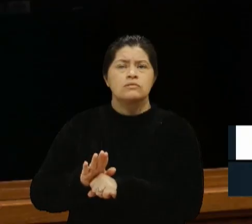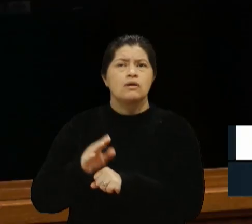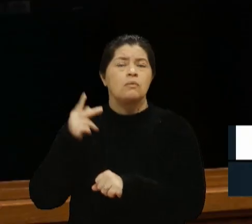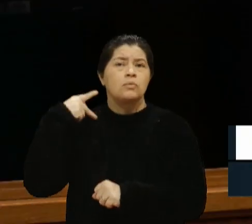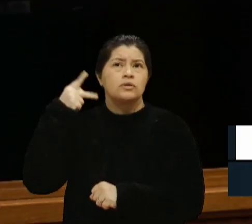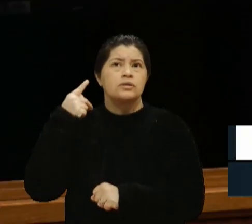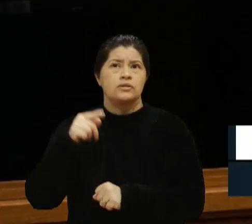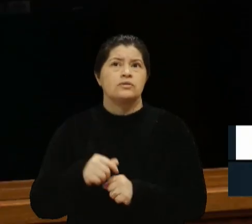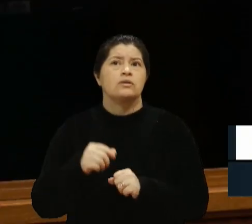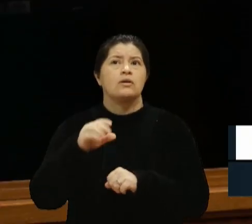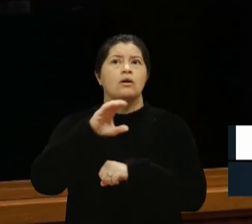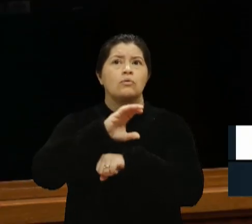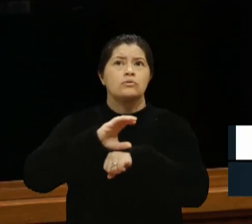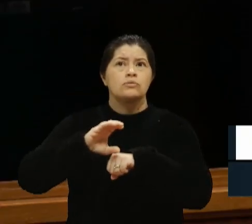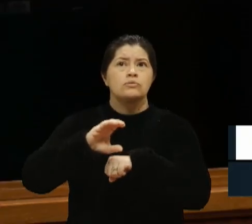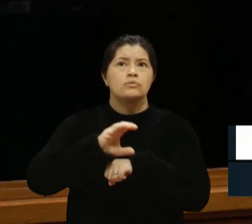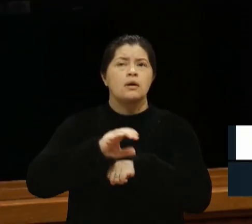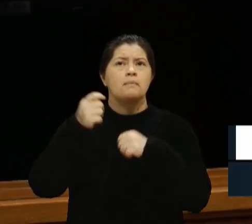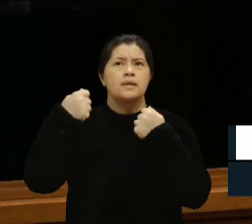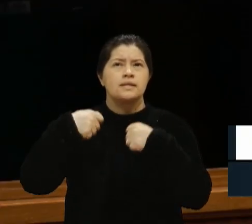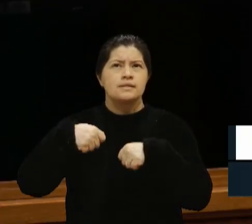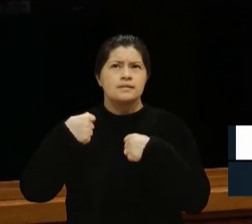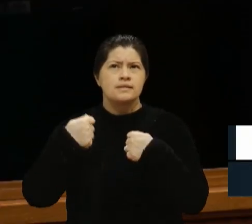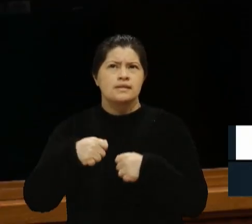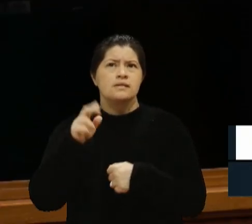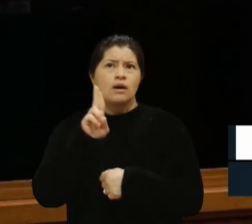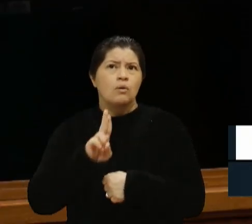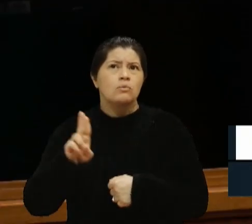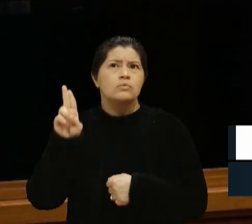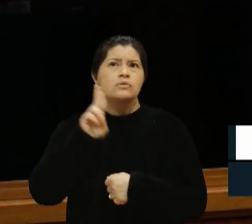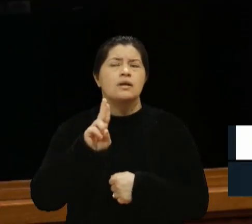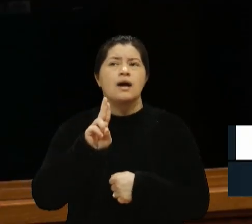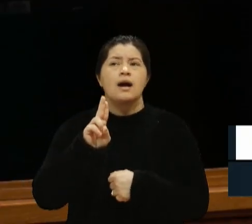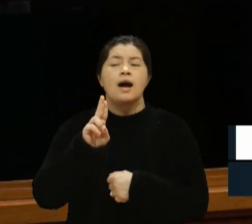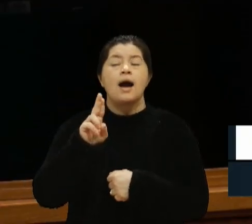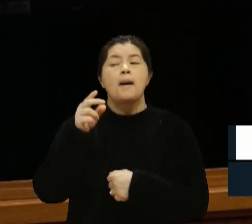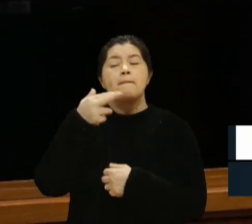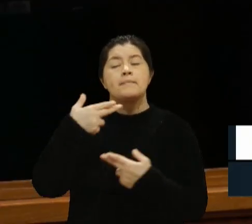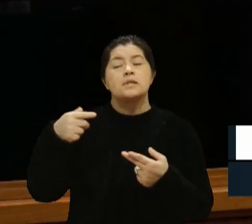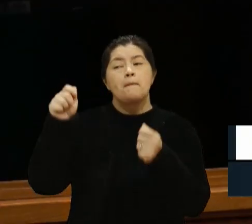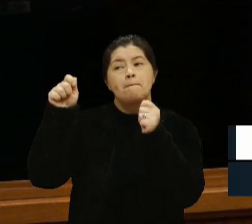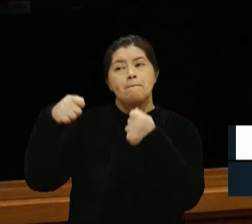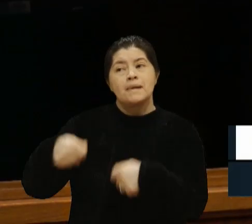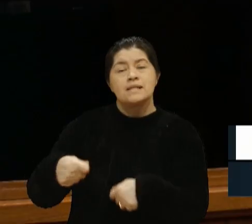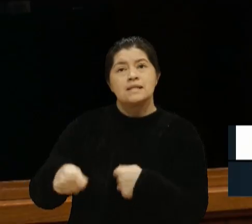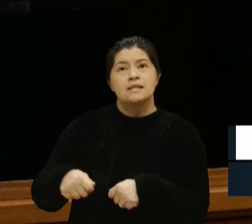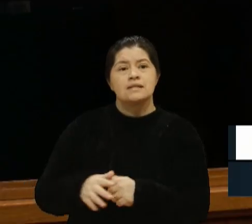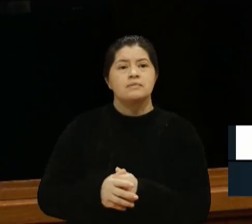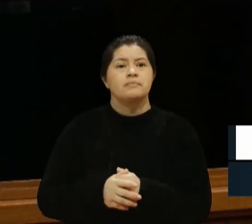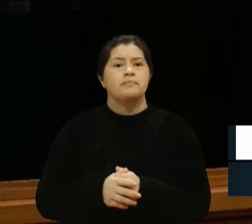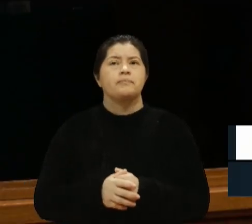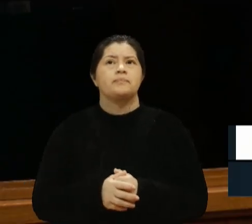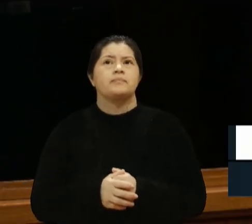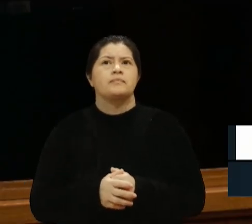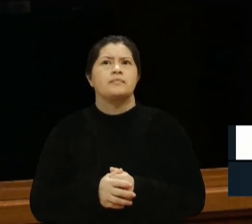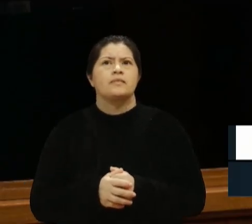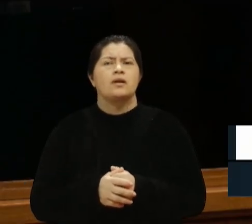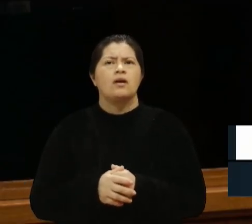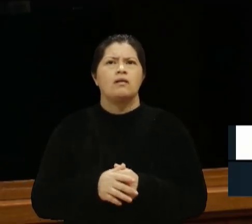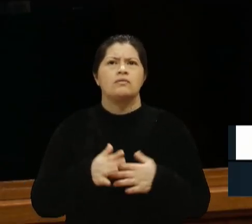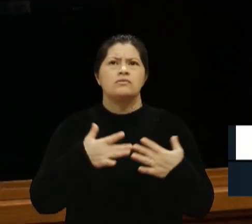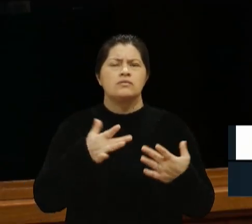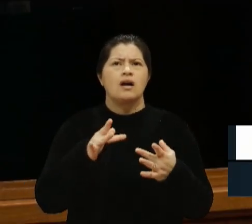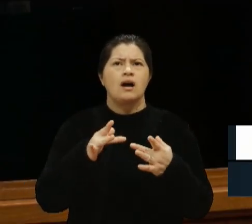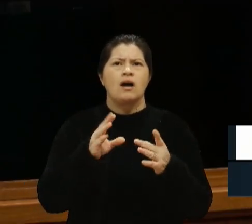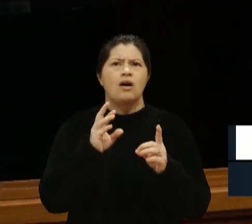segundo a nossa Constituição, precisa ser utilizada para quem dela necessitar. Então, todas as situações de vulnerabilidade social,